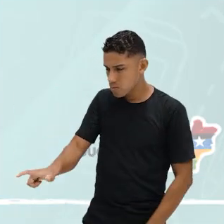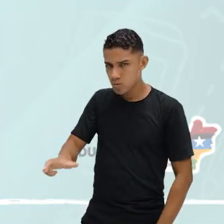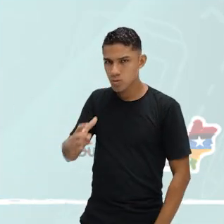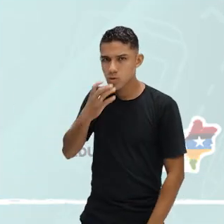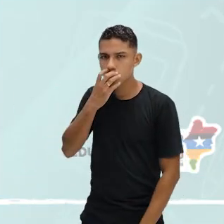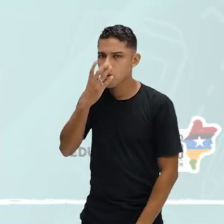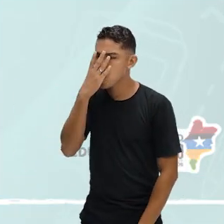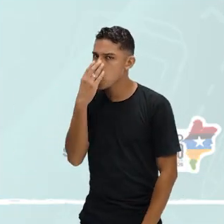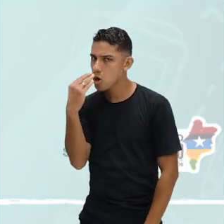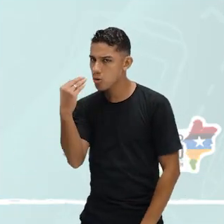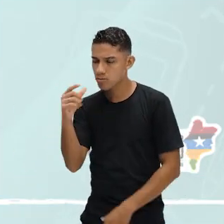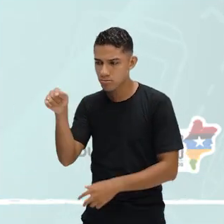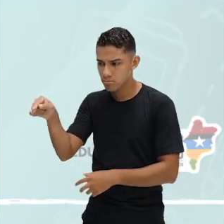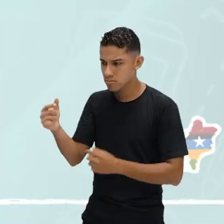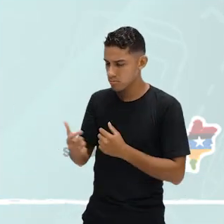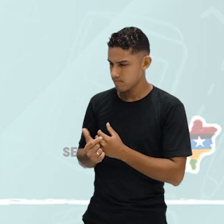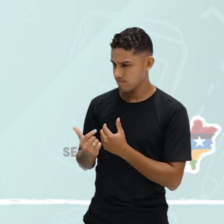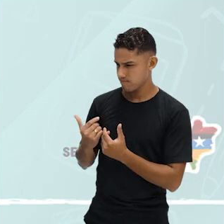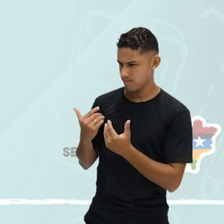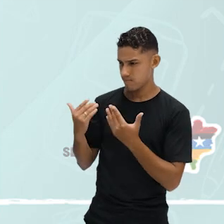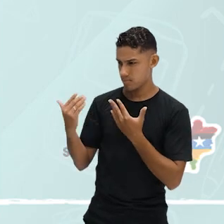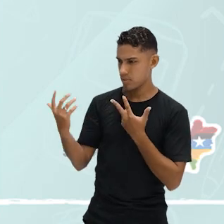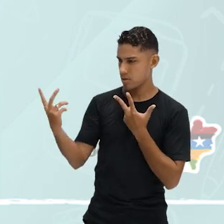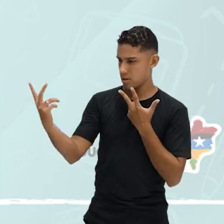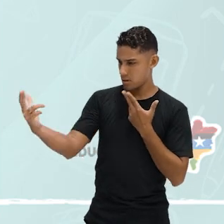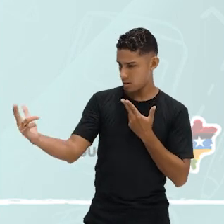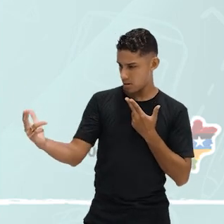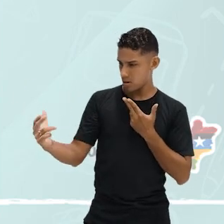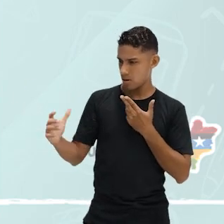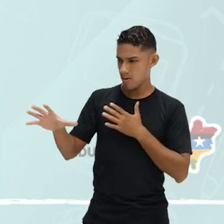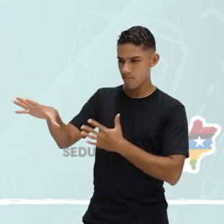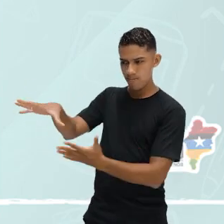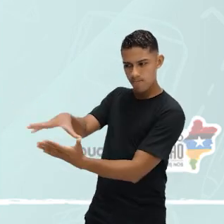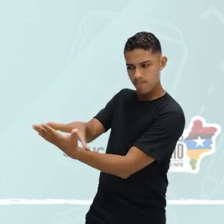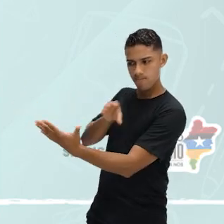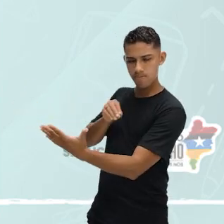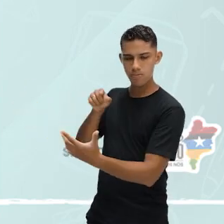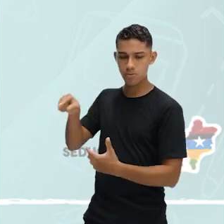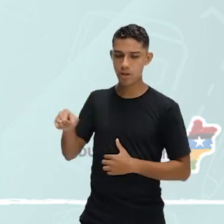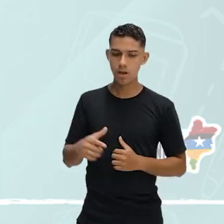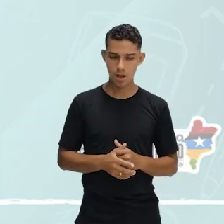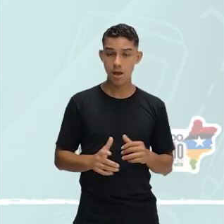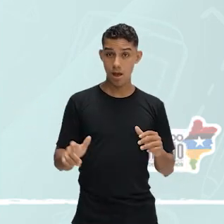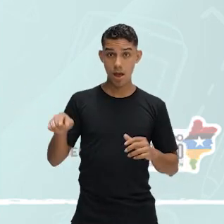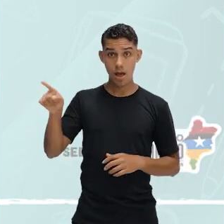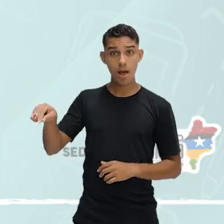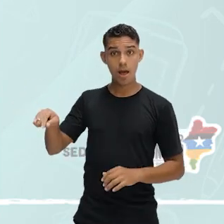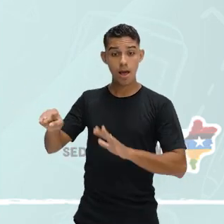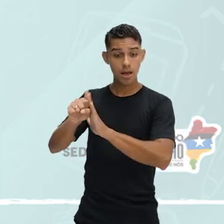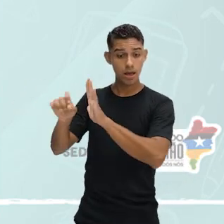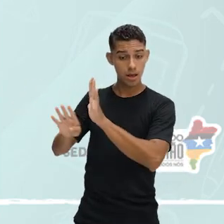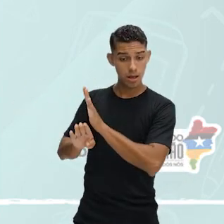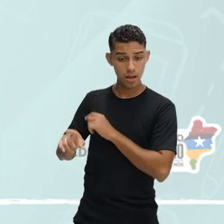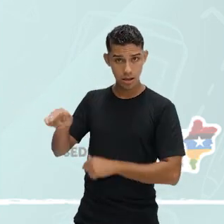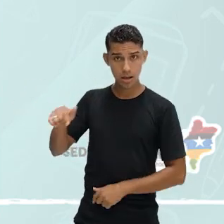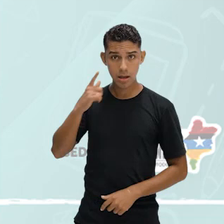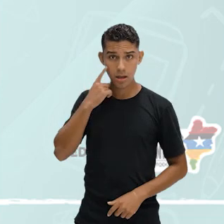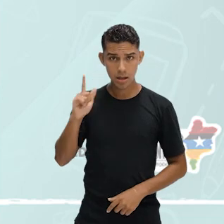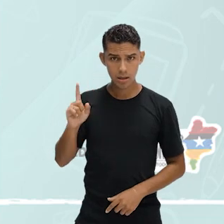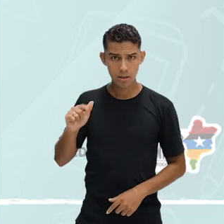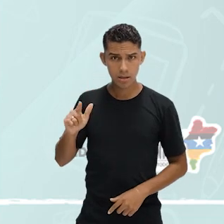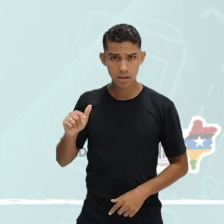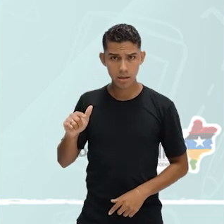atividades sociais, de forma que em algumas sociedades o lobo ainda é uma figura simbólica. Foi isso que ele quis dizer